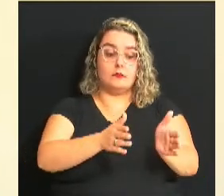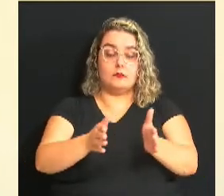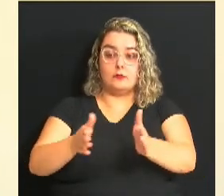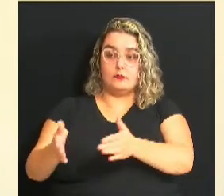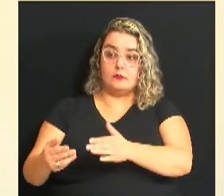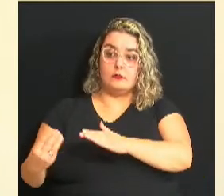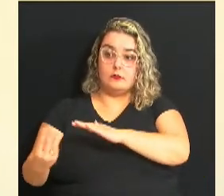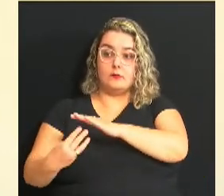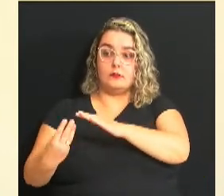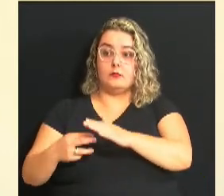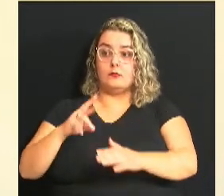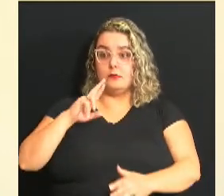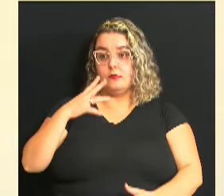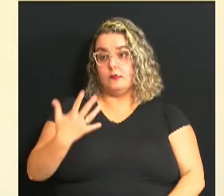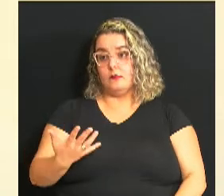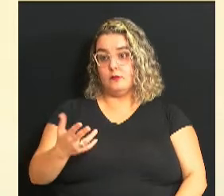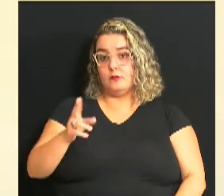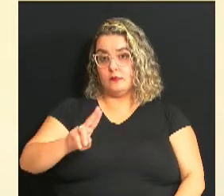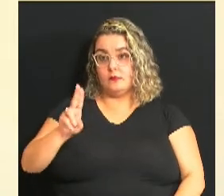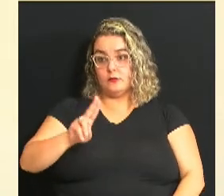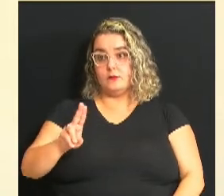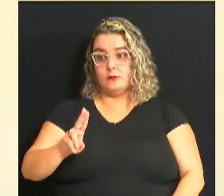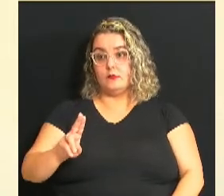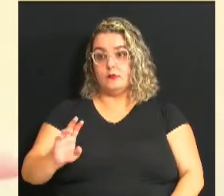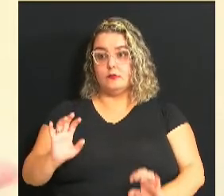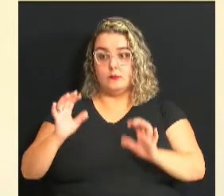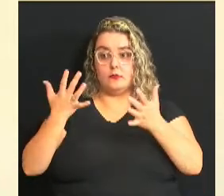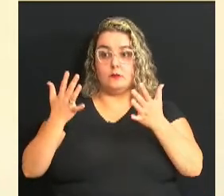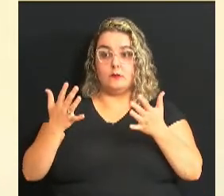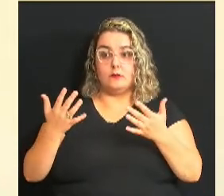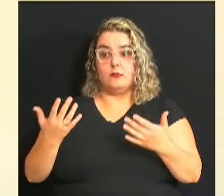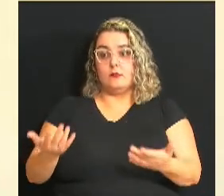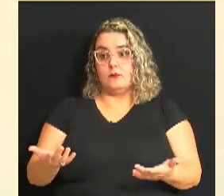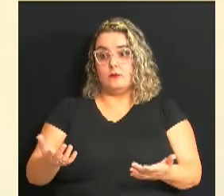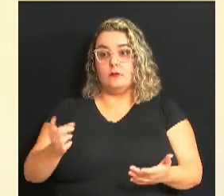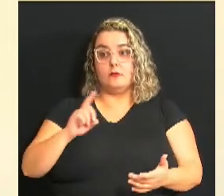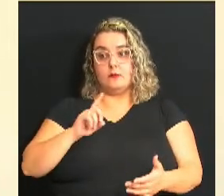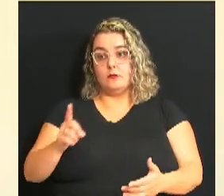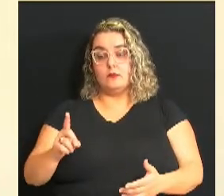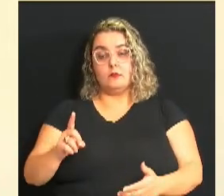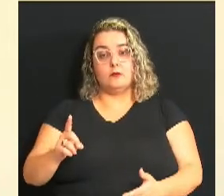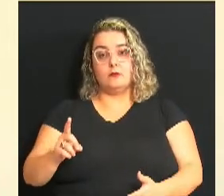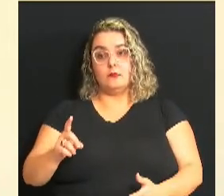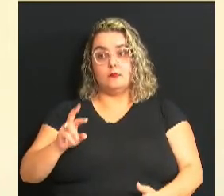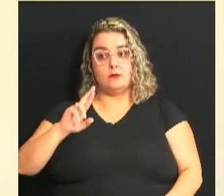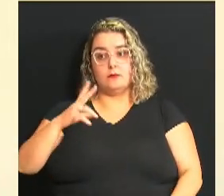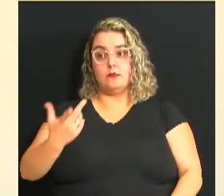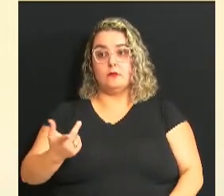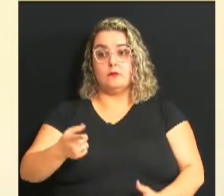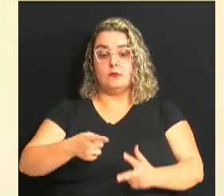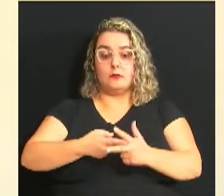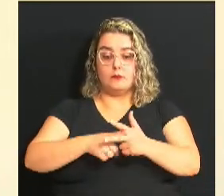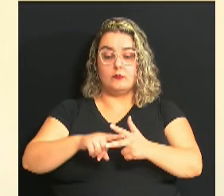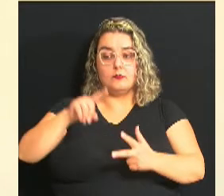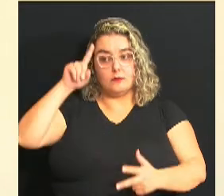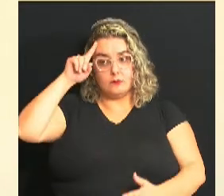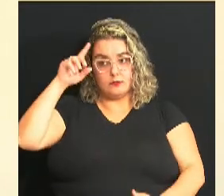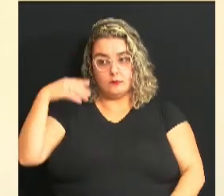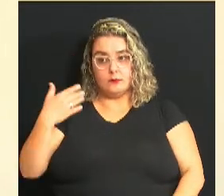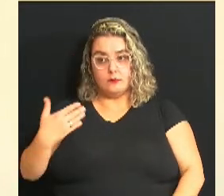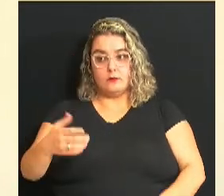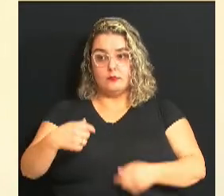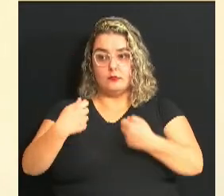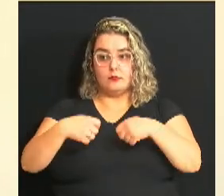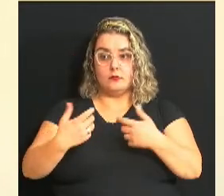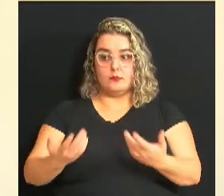terceirização que resolve ali o uso do evento, mas não resolve a manutenção cotidiana necessária, né?